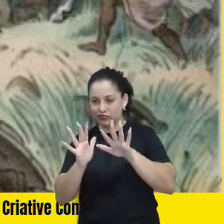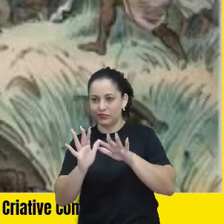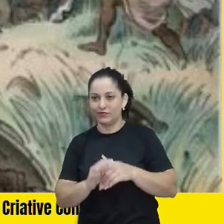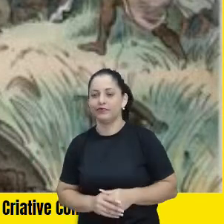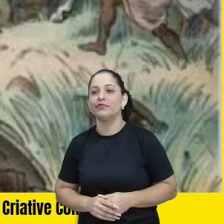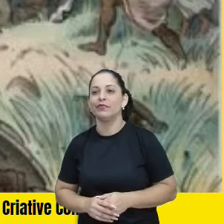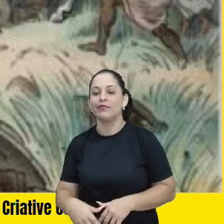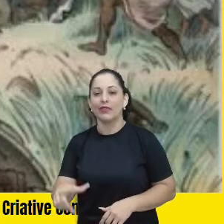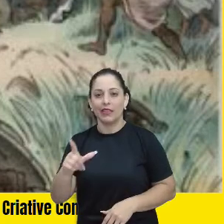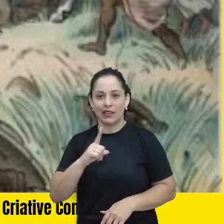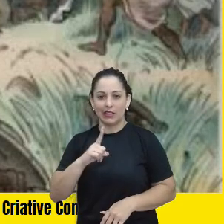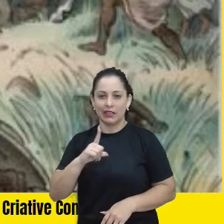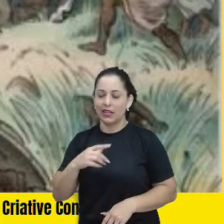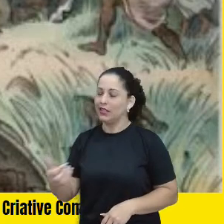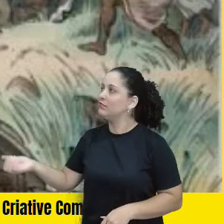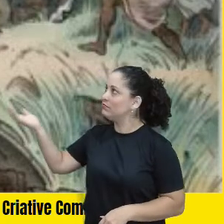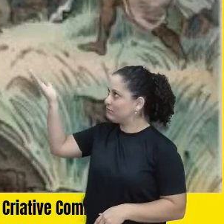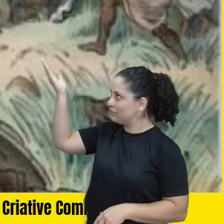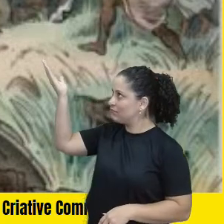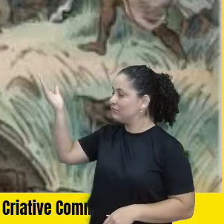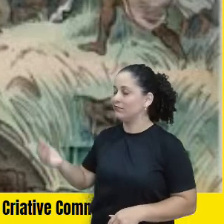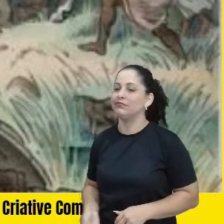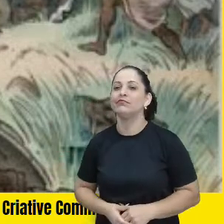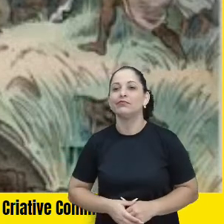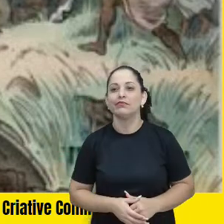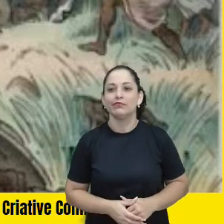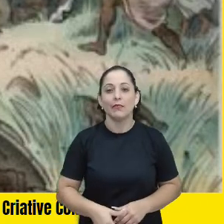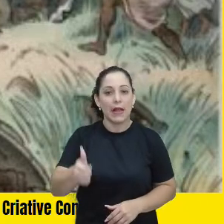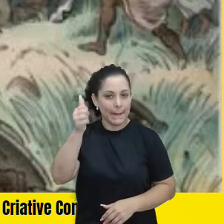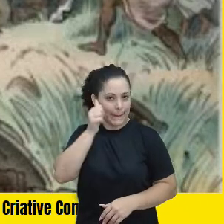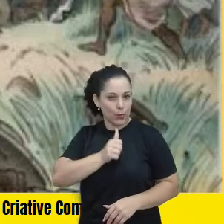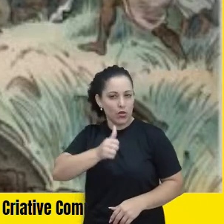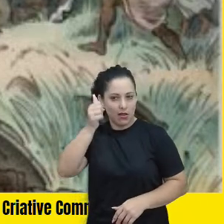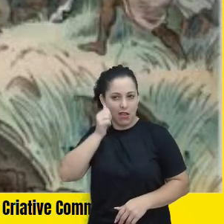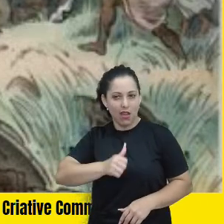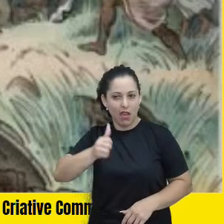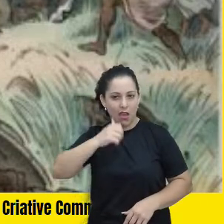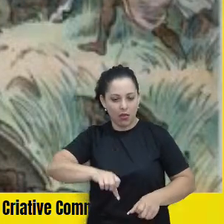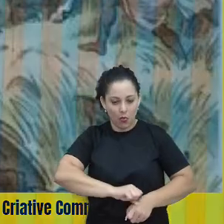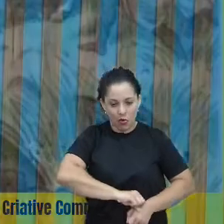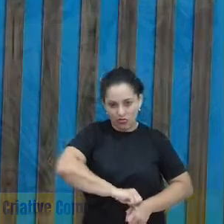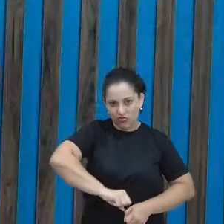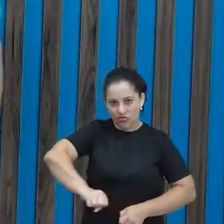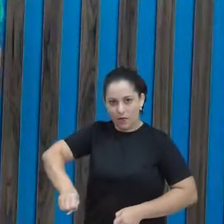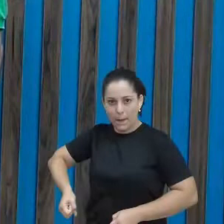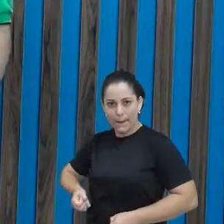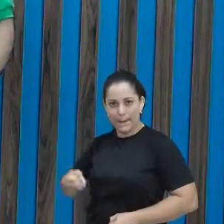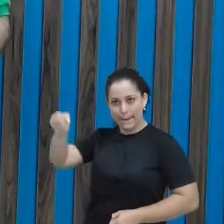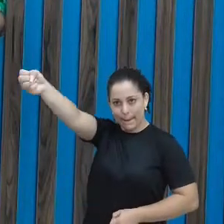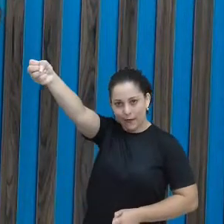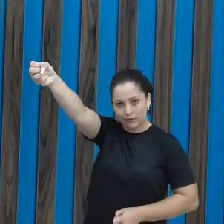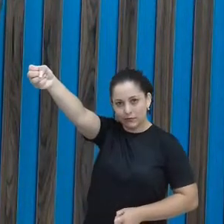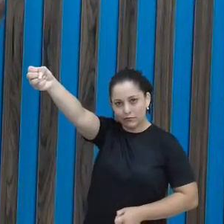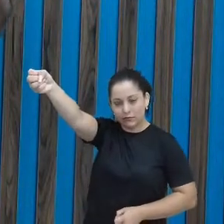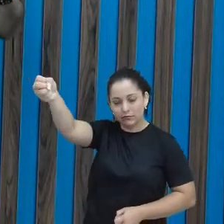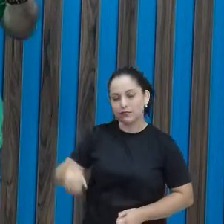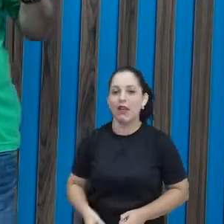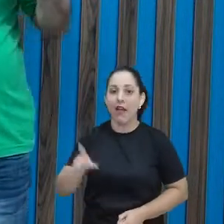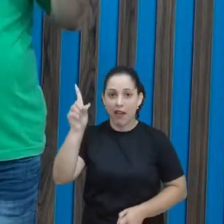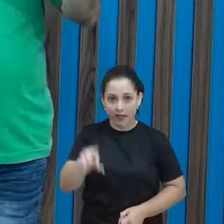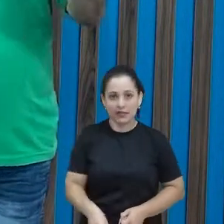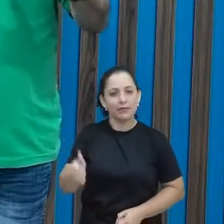lado esquerdo da imagem a gente tem essa mulher aqui, ó, com a espada, que ela